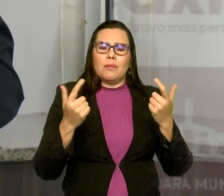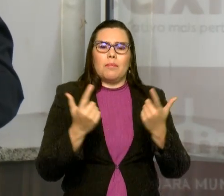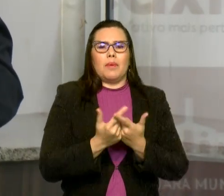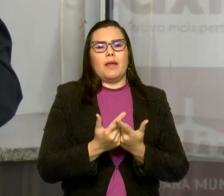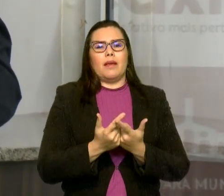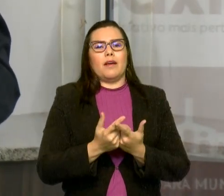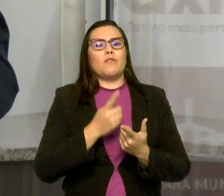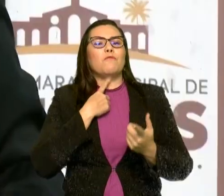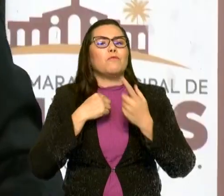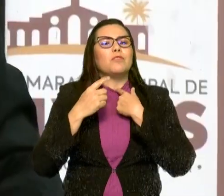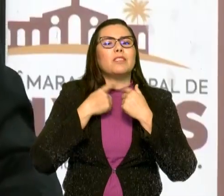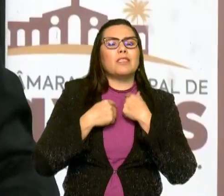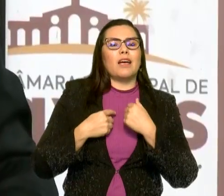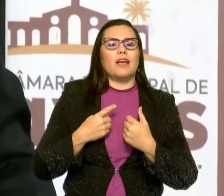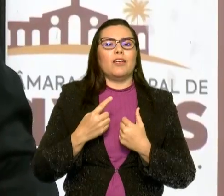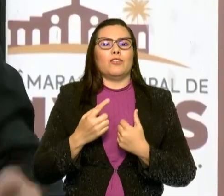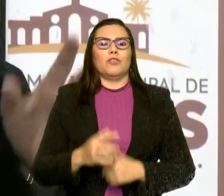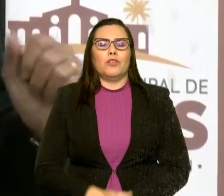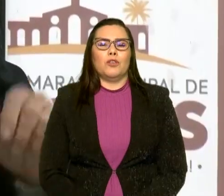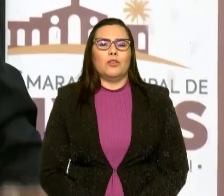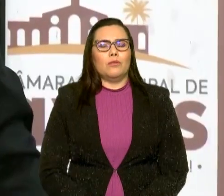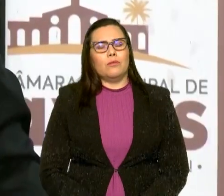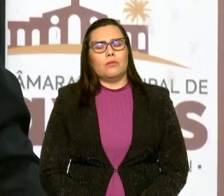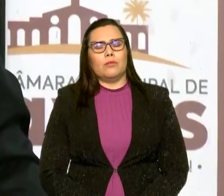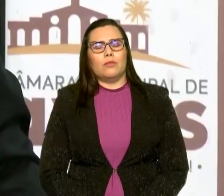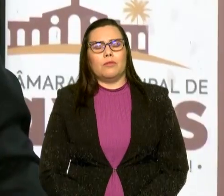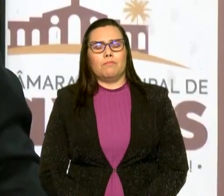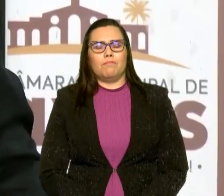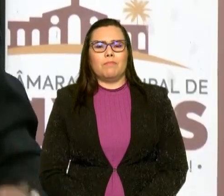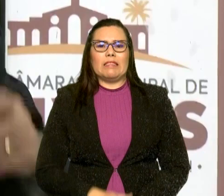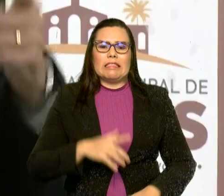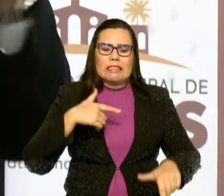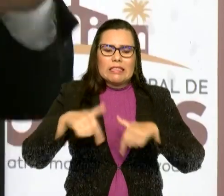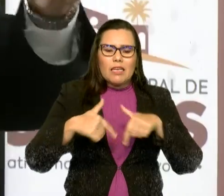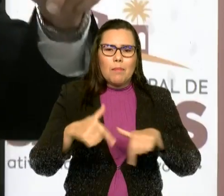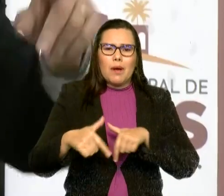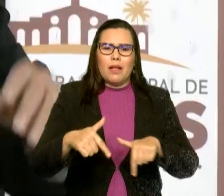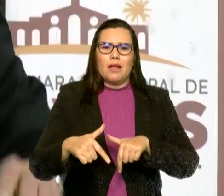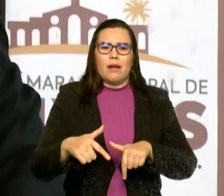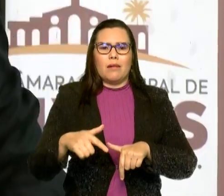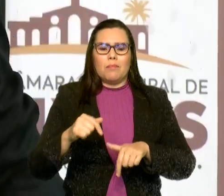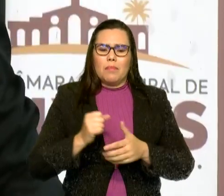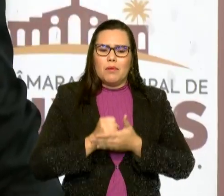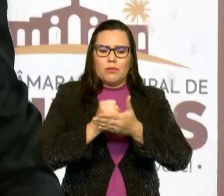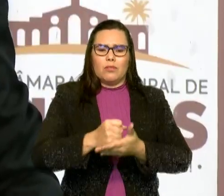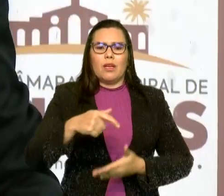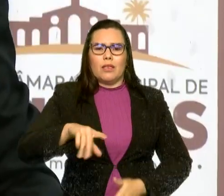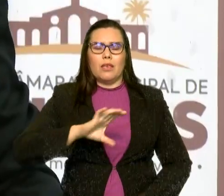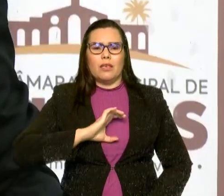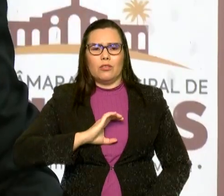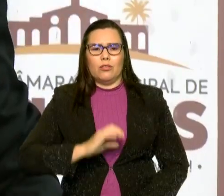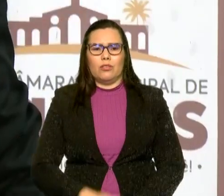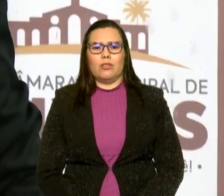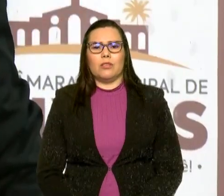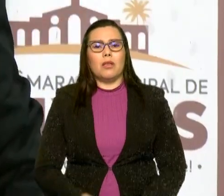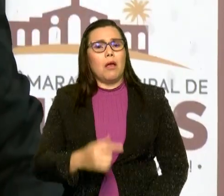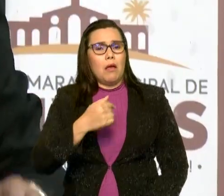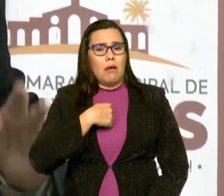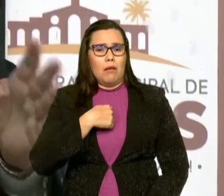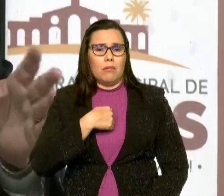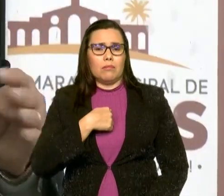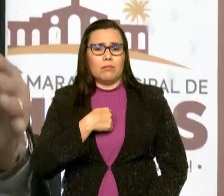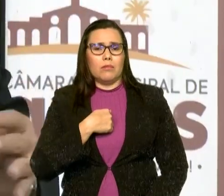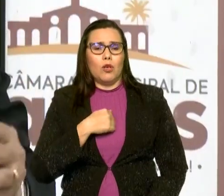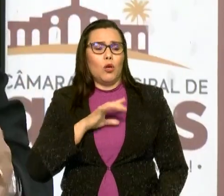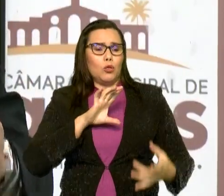lado de Humberto Coutinho, fizemos grandes trabalhos por essa região. Fomos os dois presidentes daquela casa legislativa. E